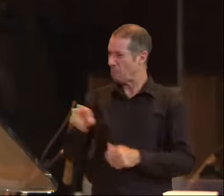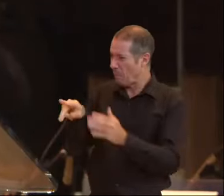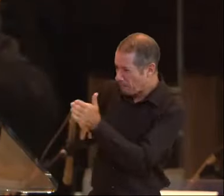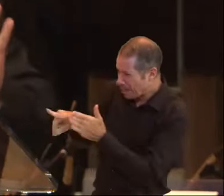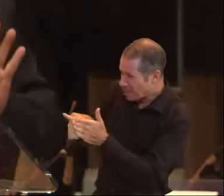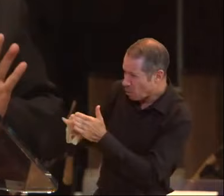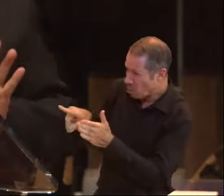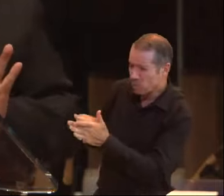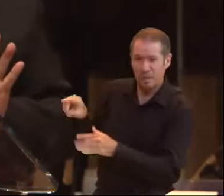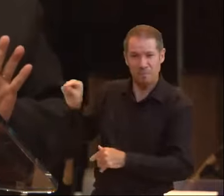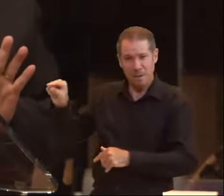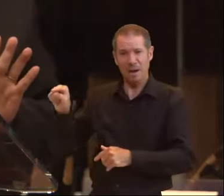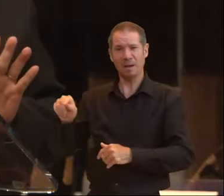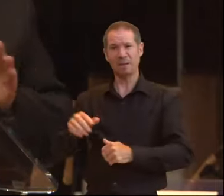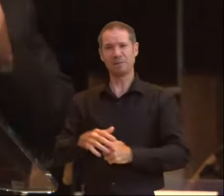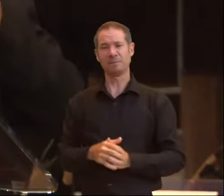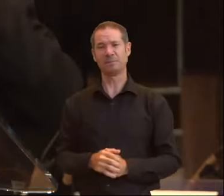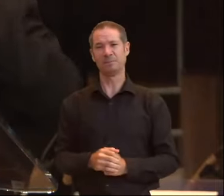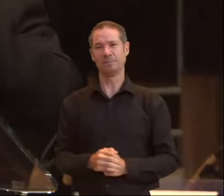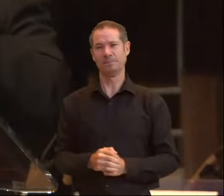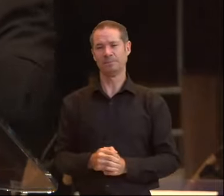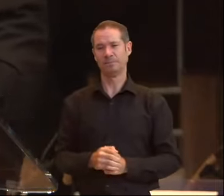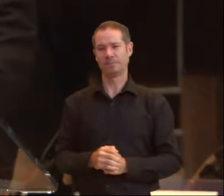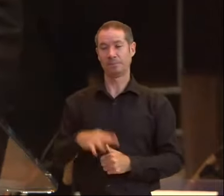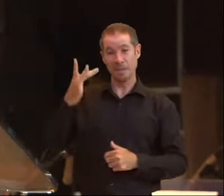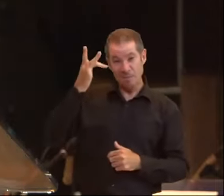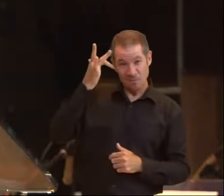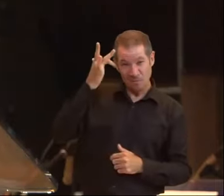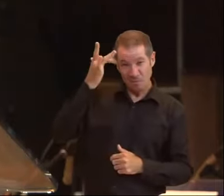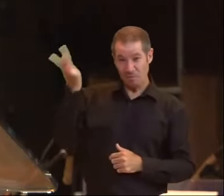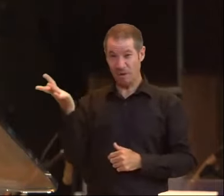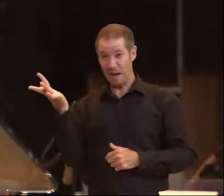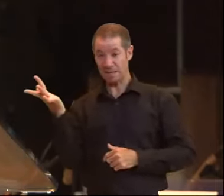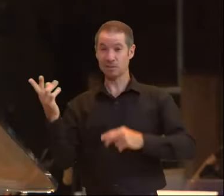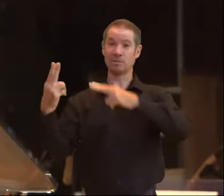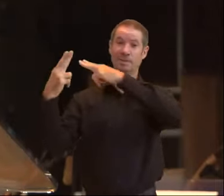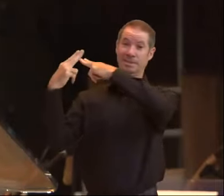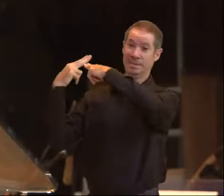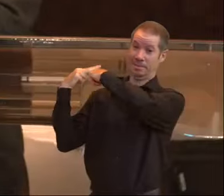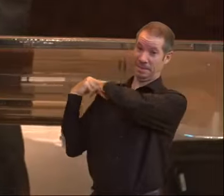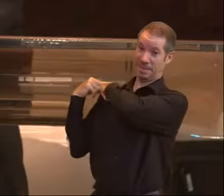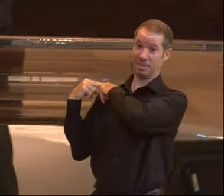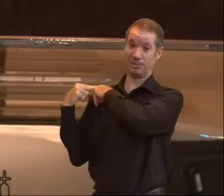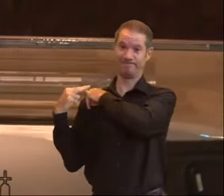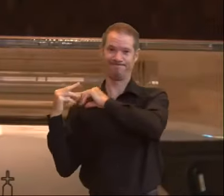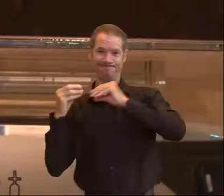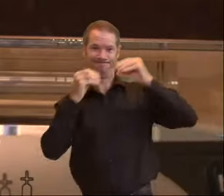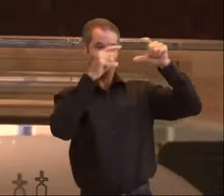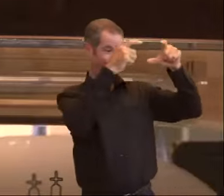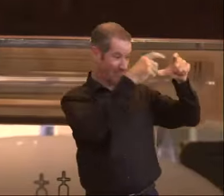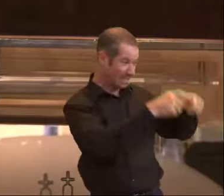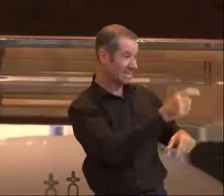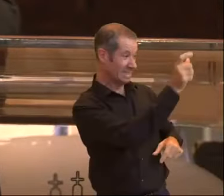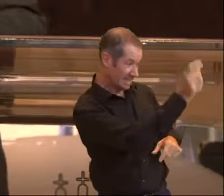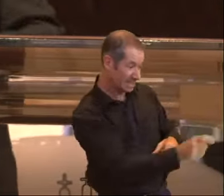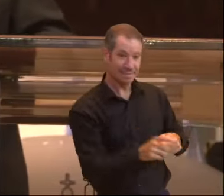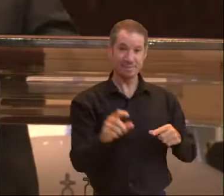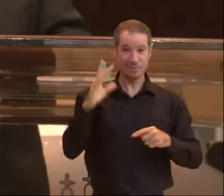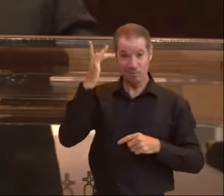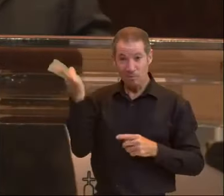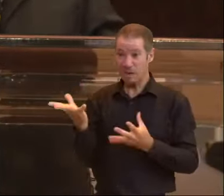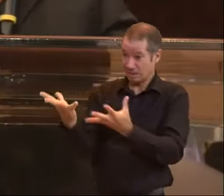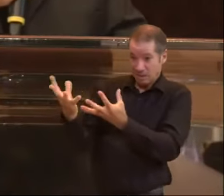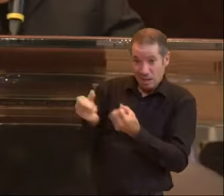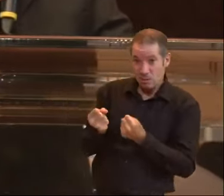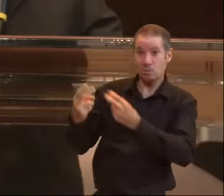é de maioridade. É fácil passar responsabilidade, né? É fácil você não assumir